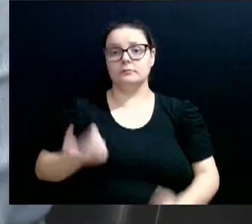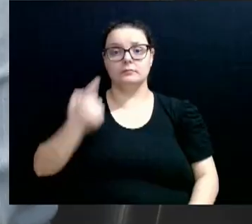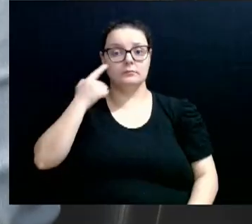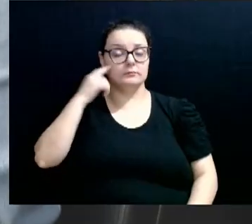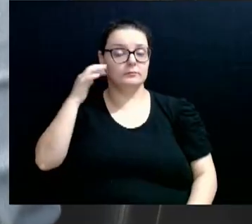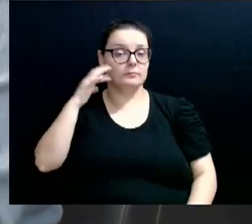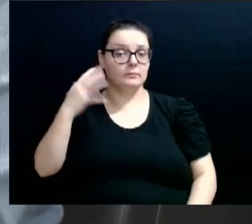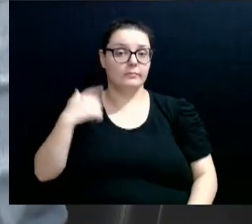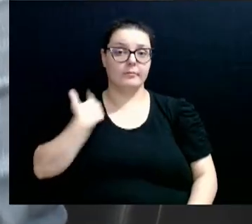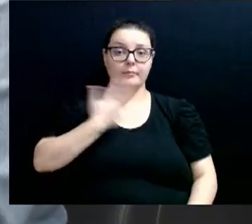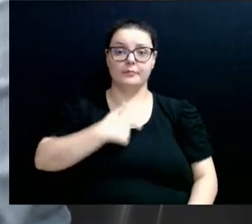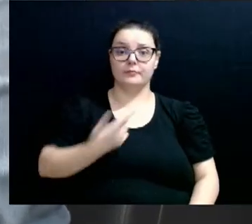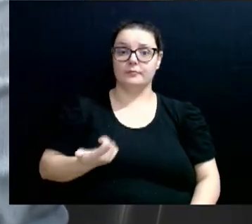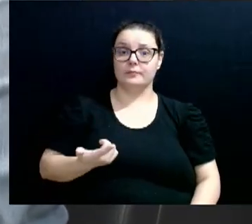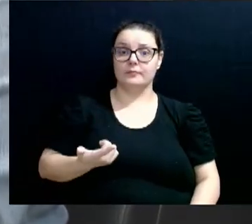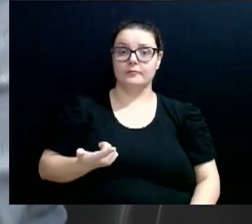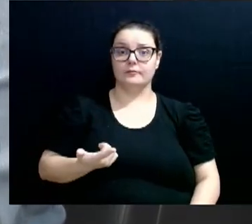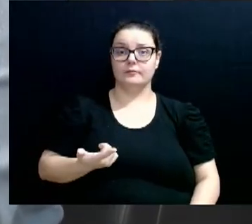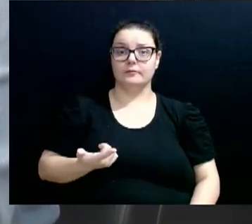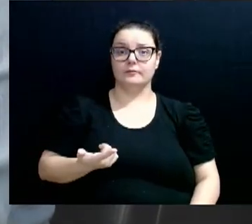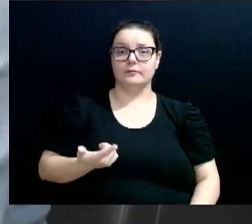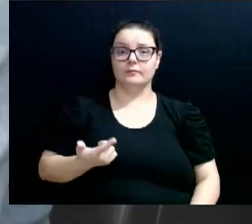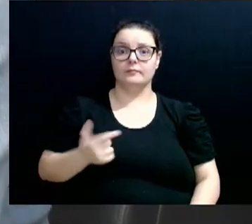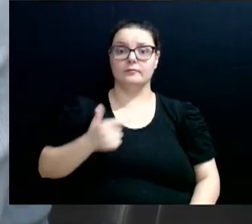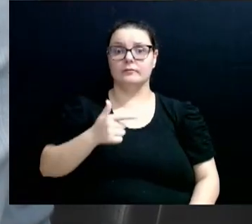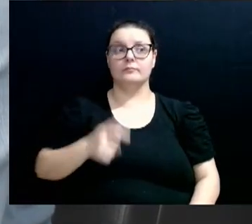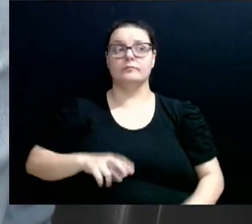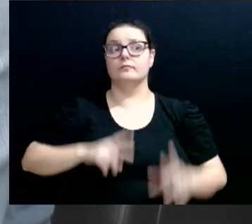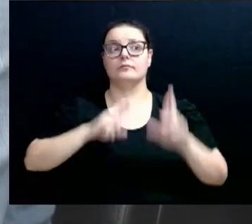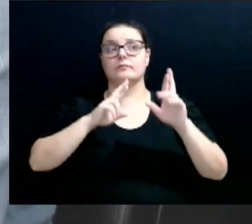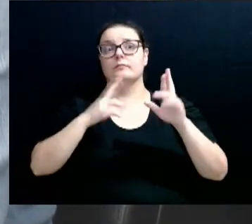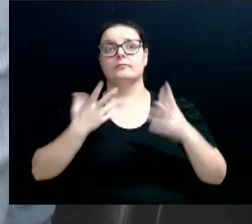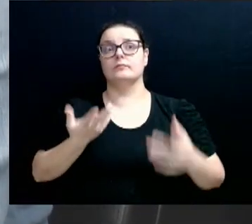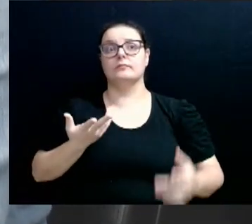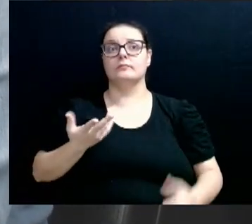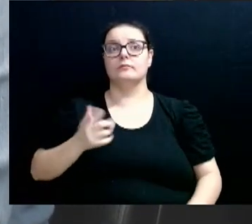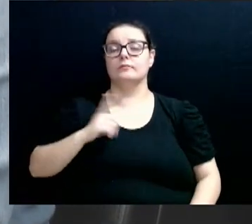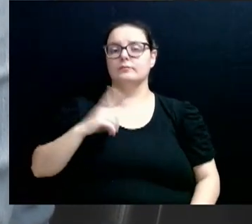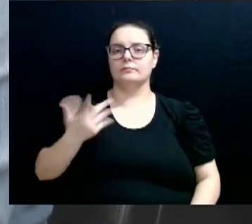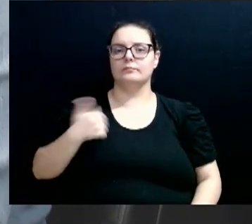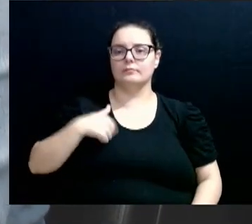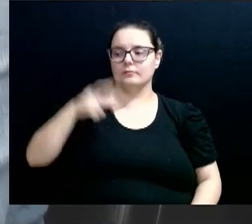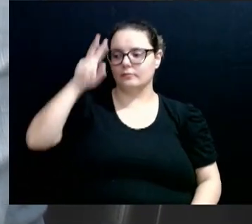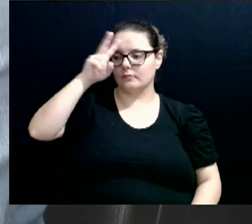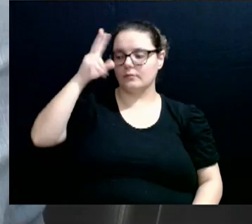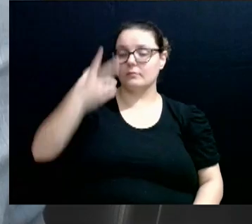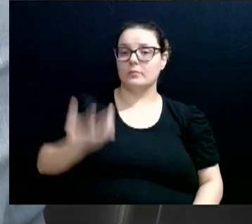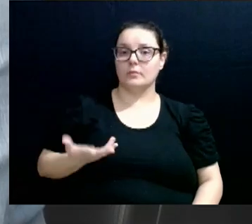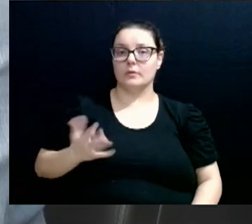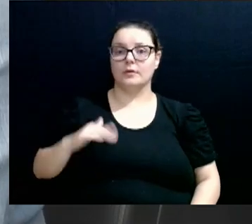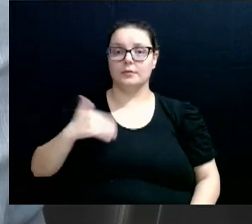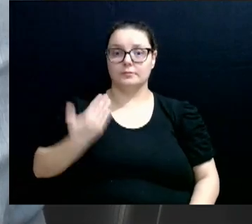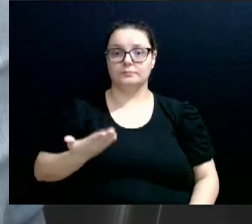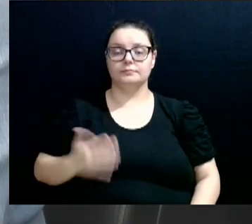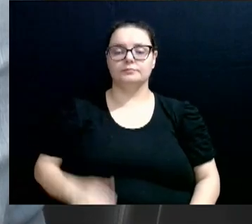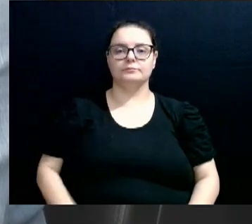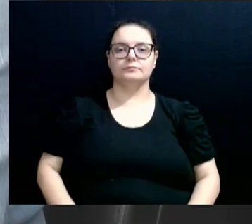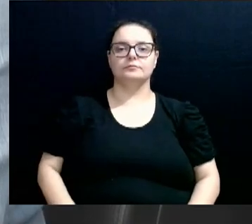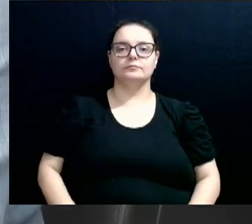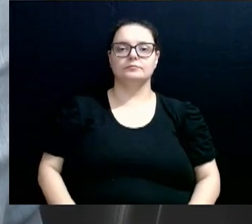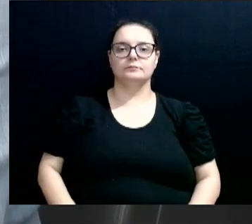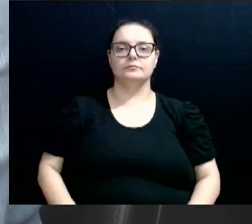nem concebia a perspectiva de. Então, eu me lembro bem que quando eu fui fazer o